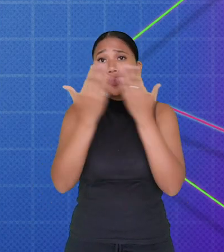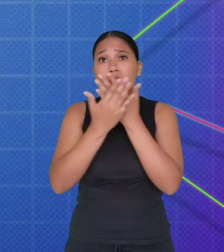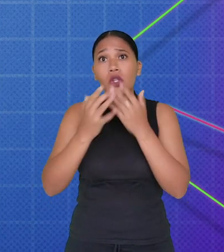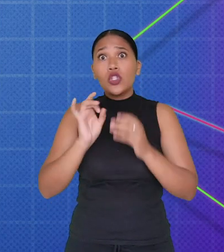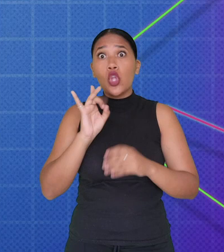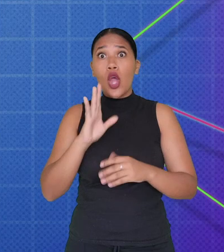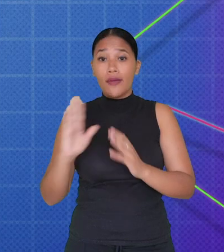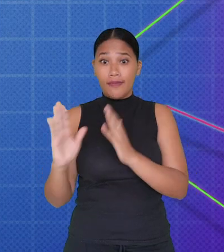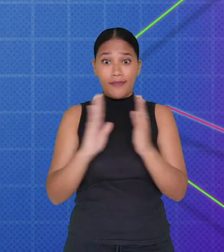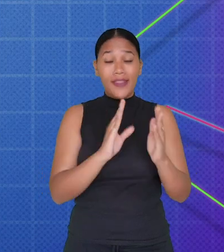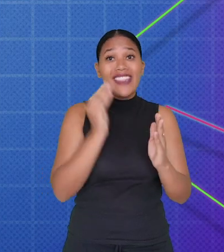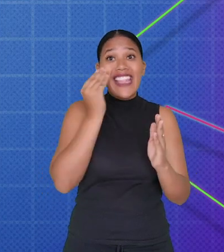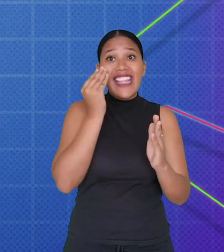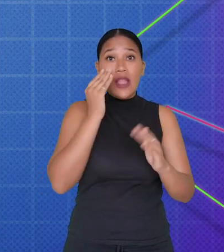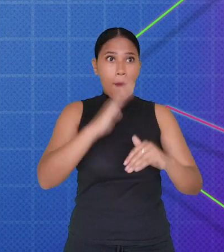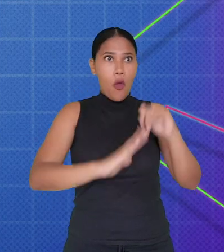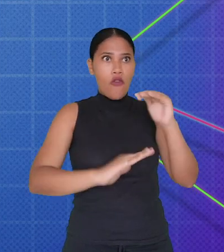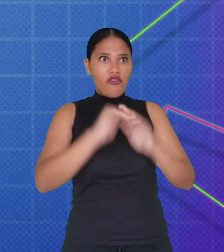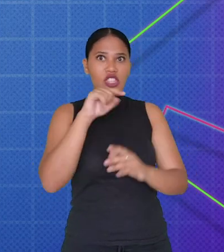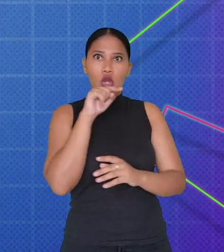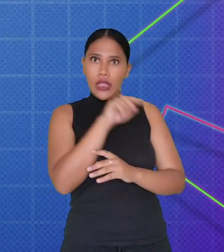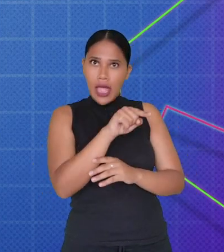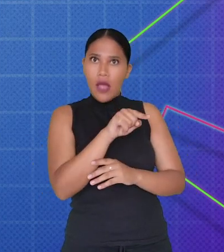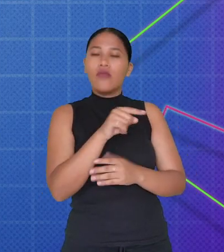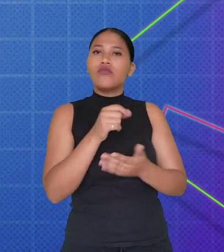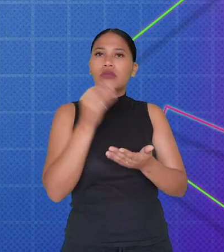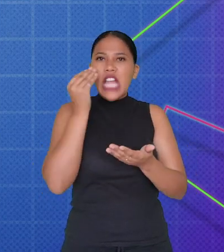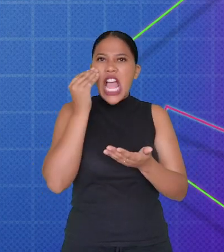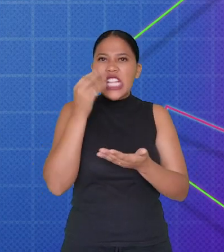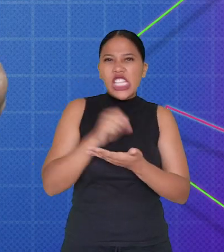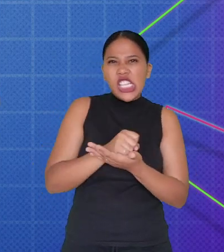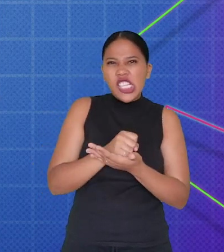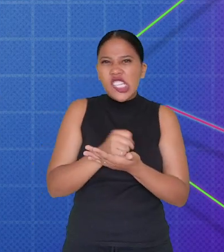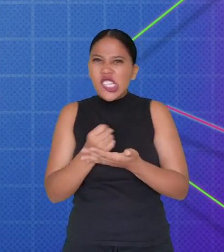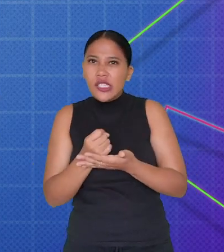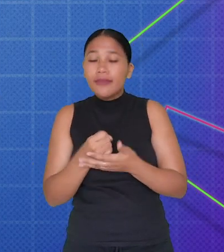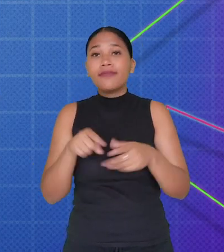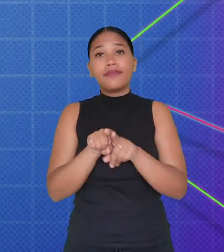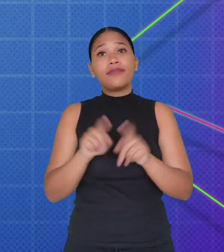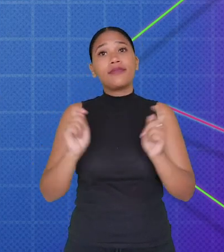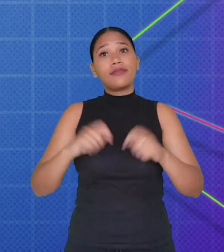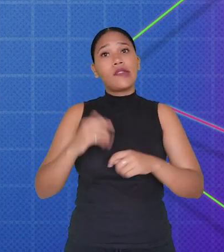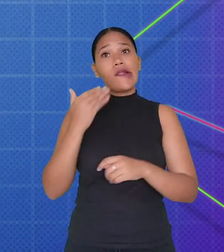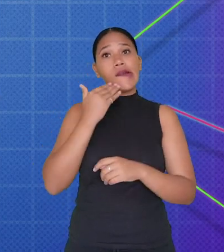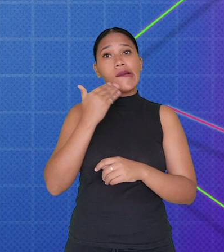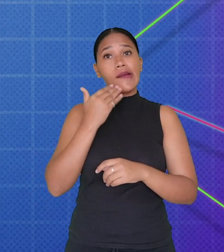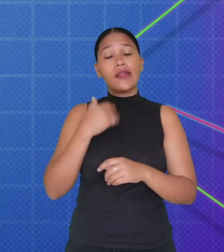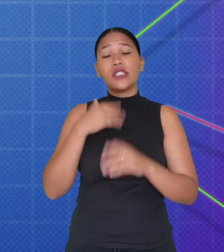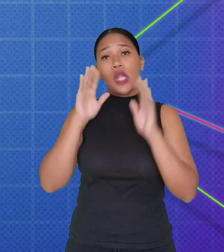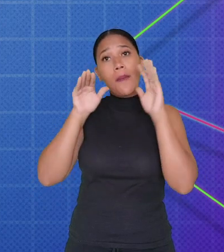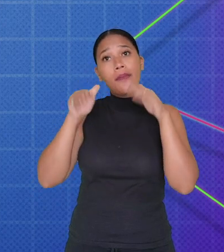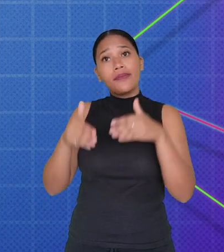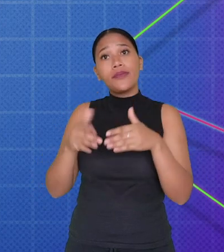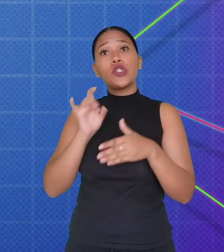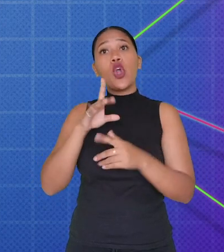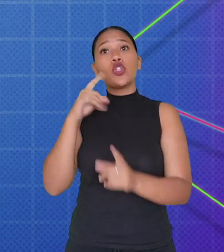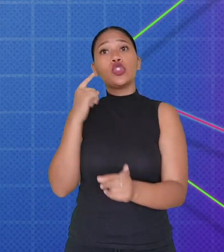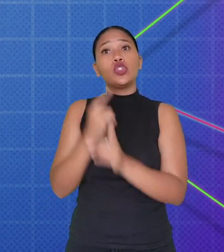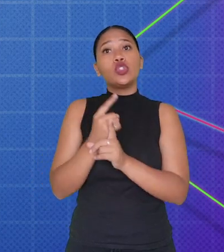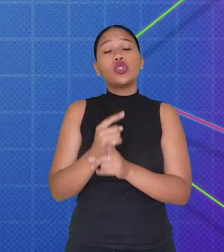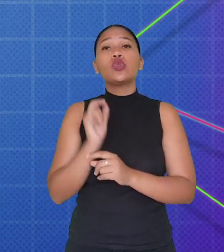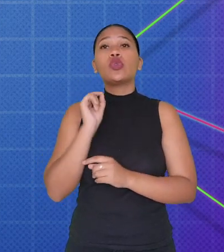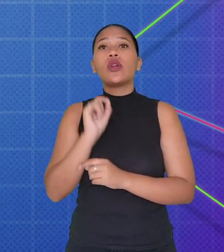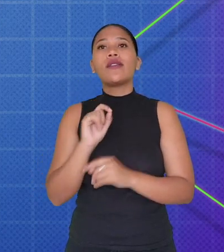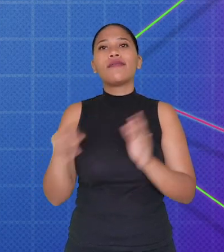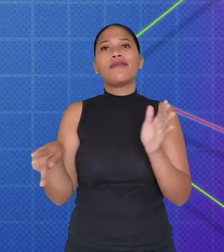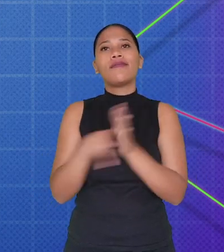serem descobertos apenas na fase de testes com testadores profissionais ainda assim podem existir bugs específicos que só